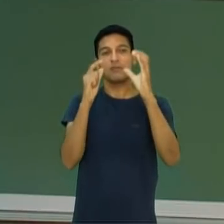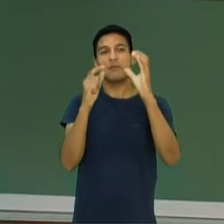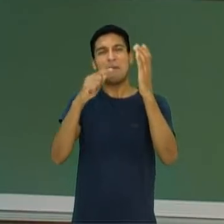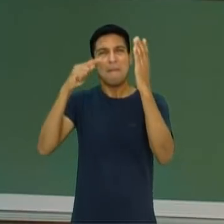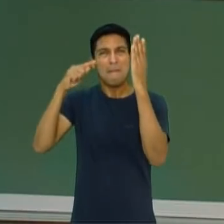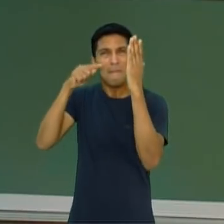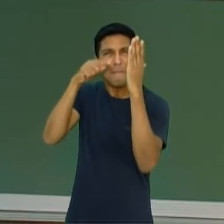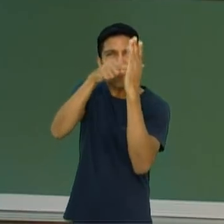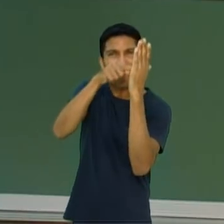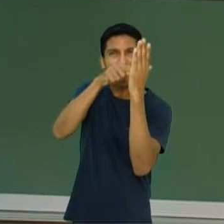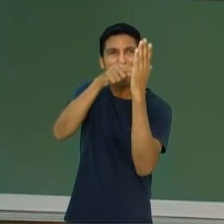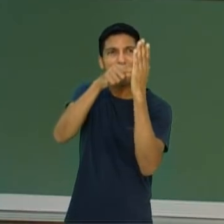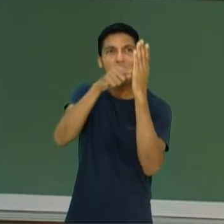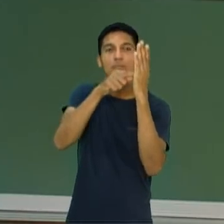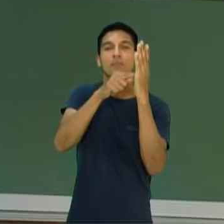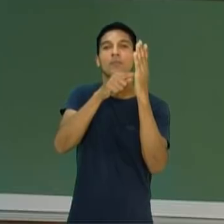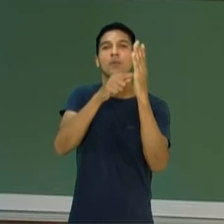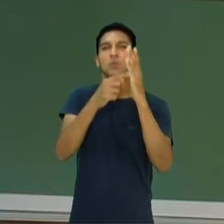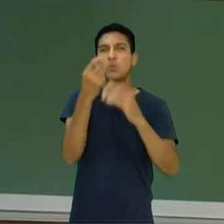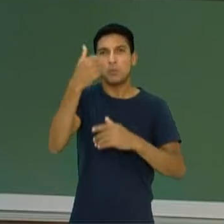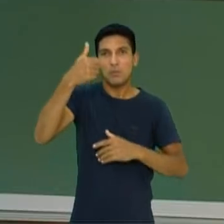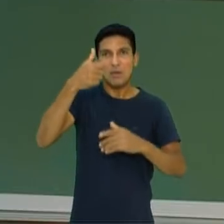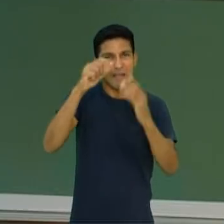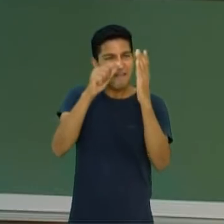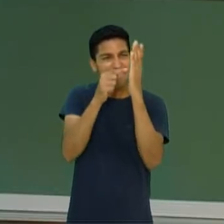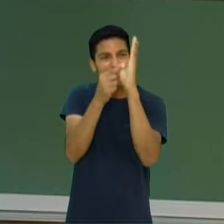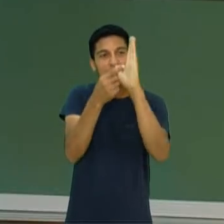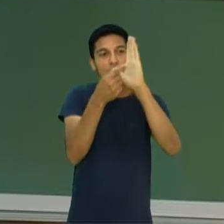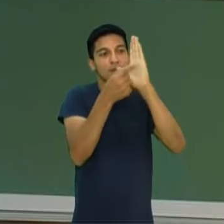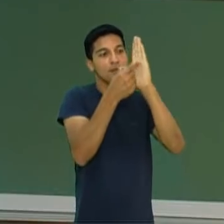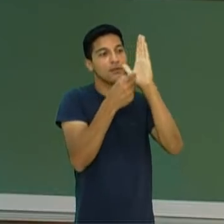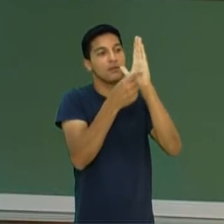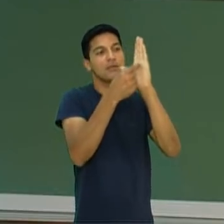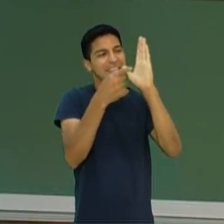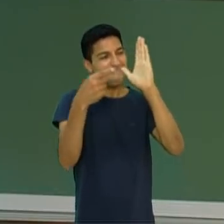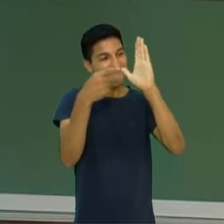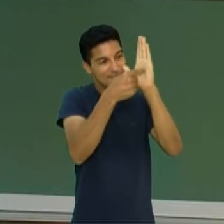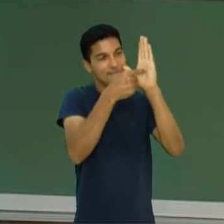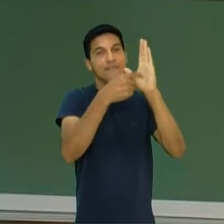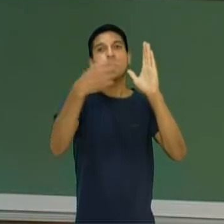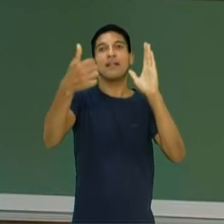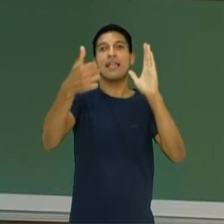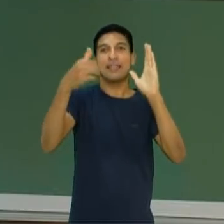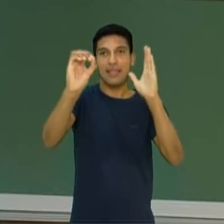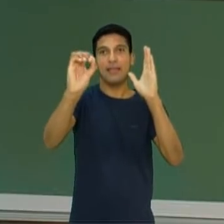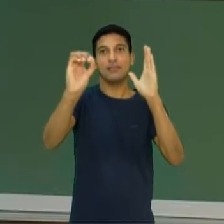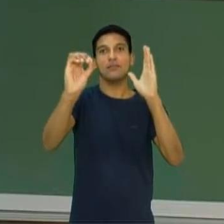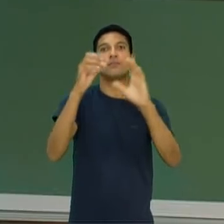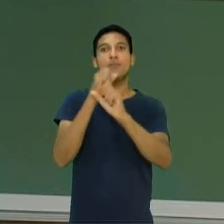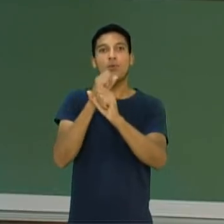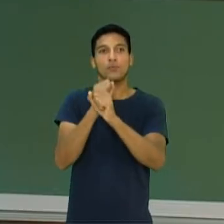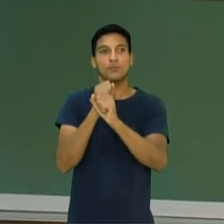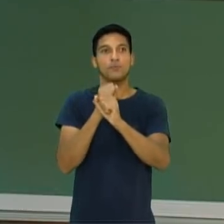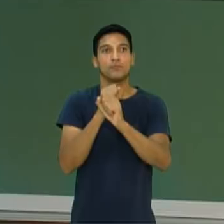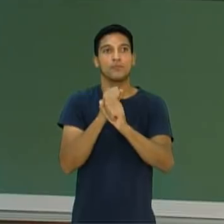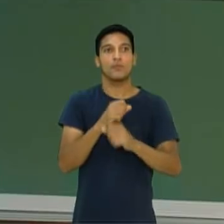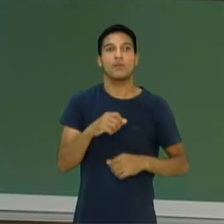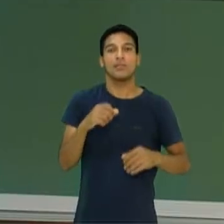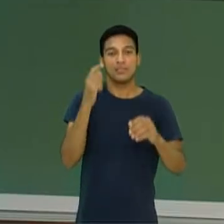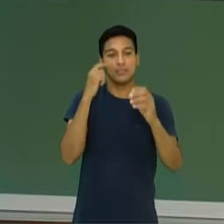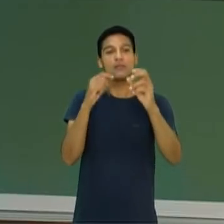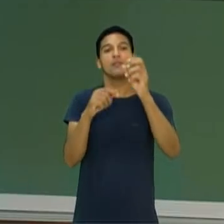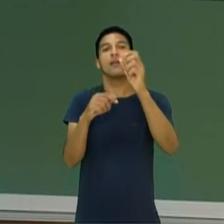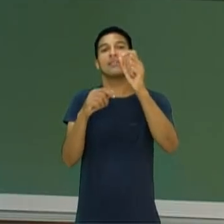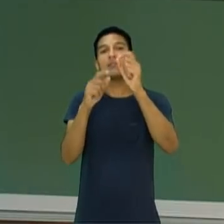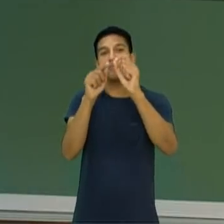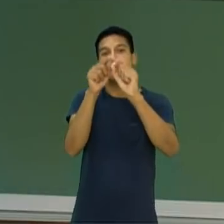ele vai marcar 10 pontos. Se ele acertar a flecha ainda no amarelo, mas no segundo